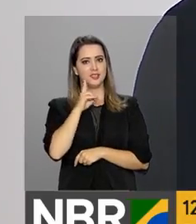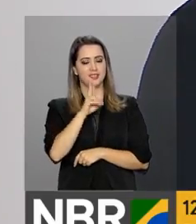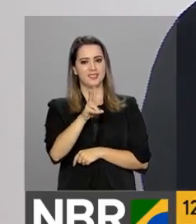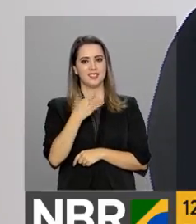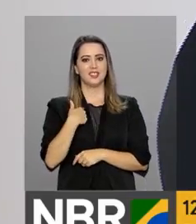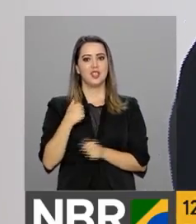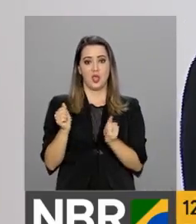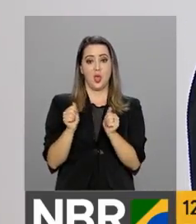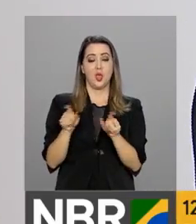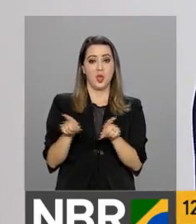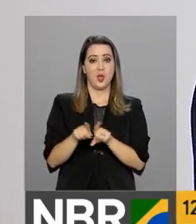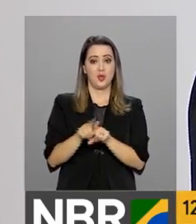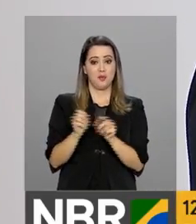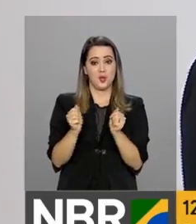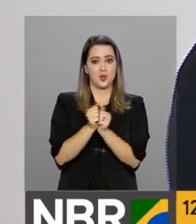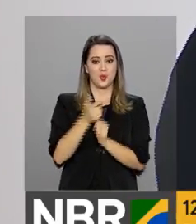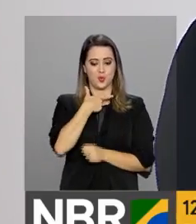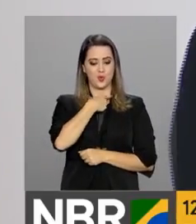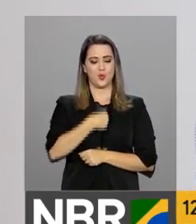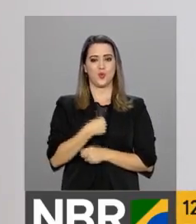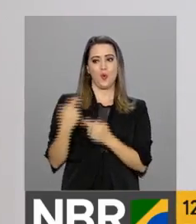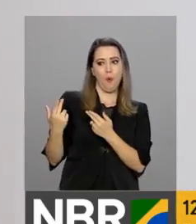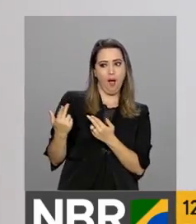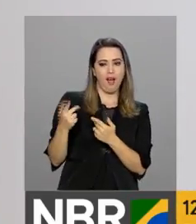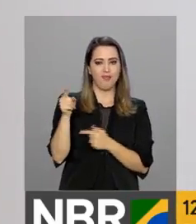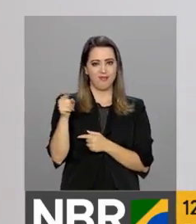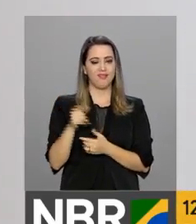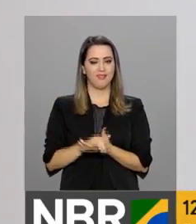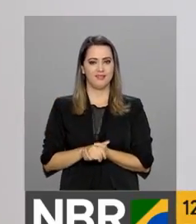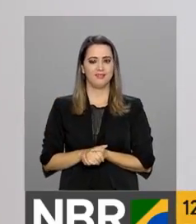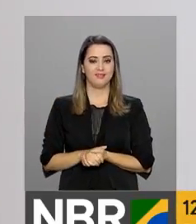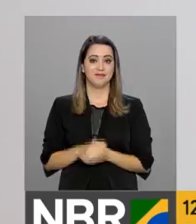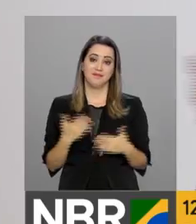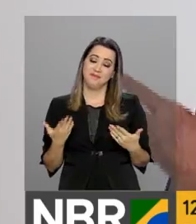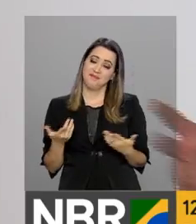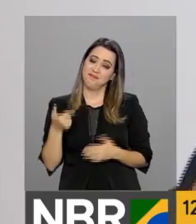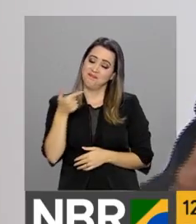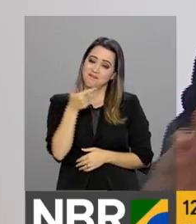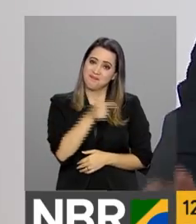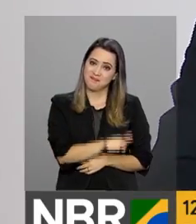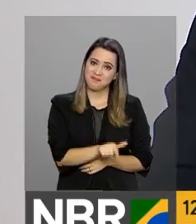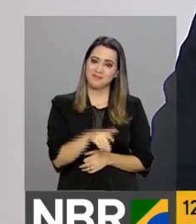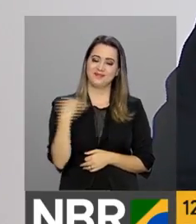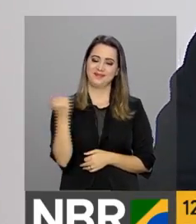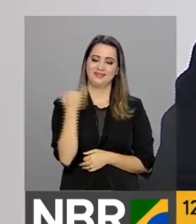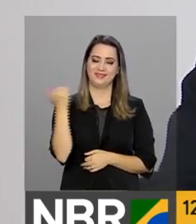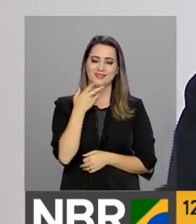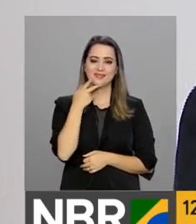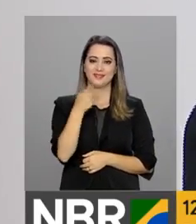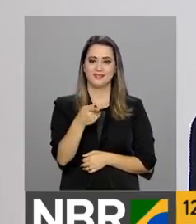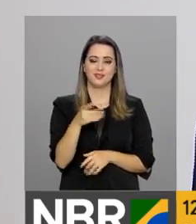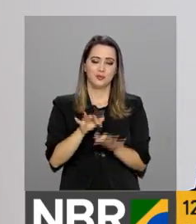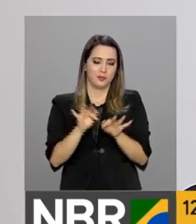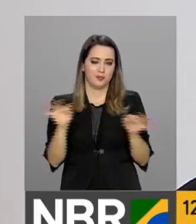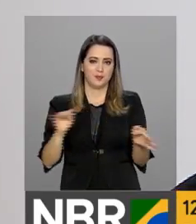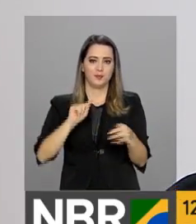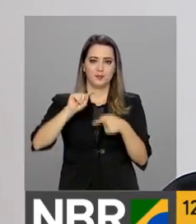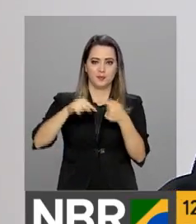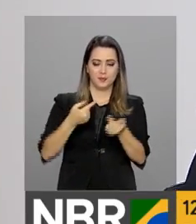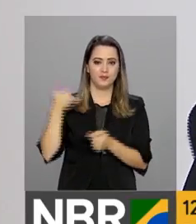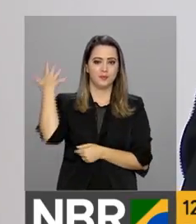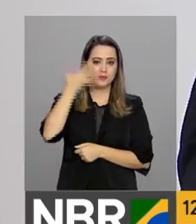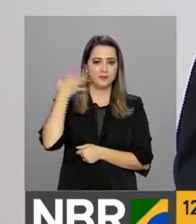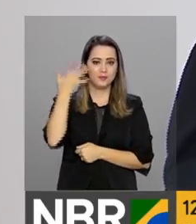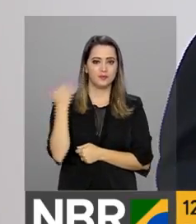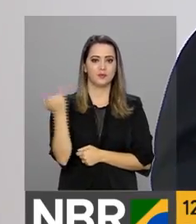um chá verde hoje o final mas outra coisa que quero dizer sim singelamente rapidamente depois da explicação